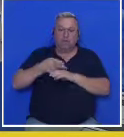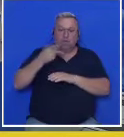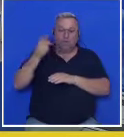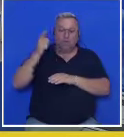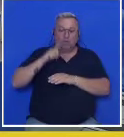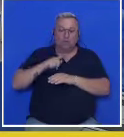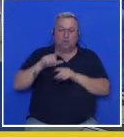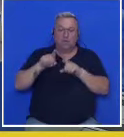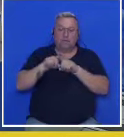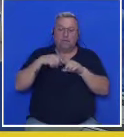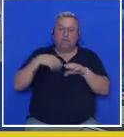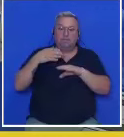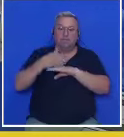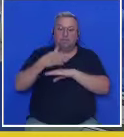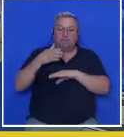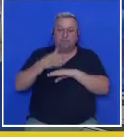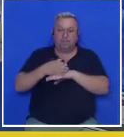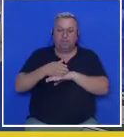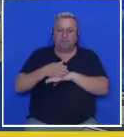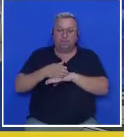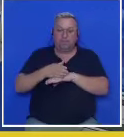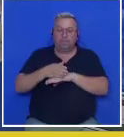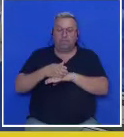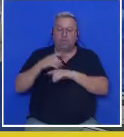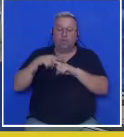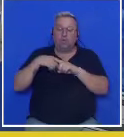está acumulado acessando